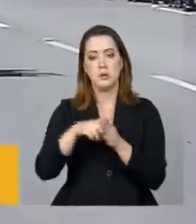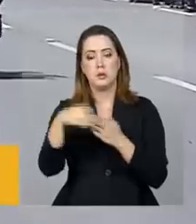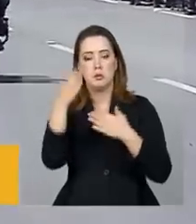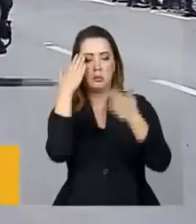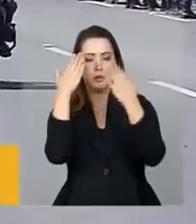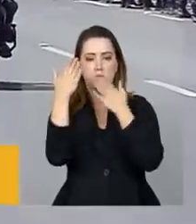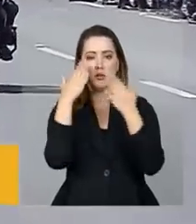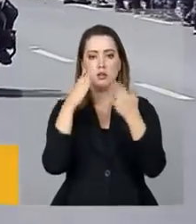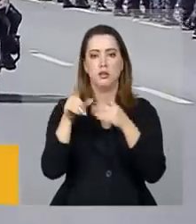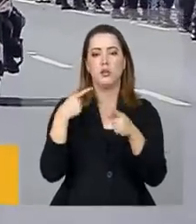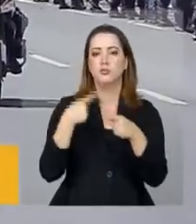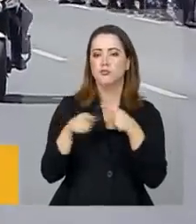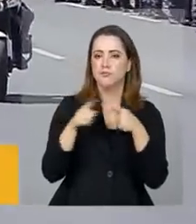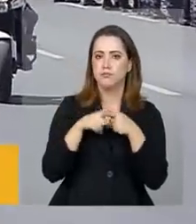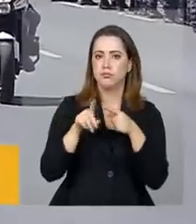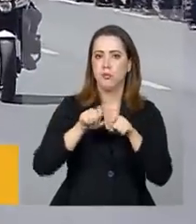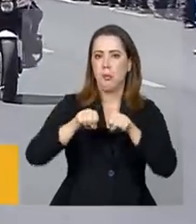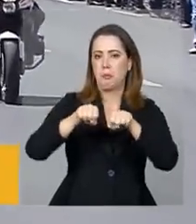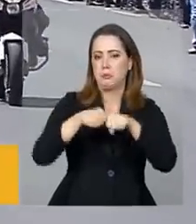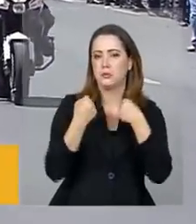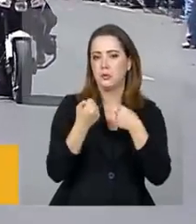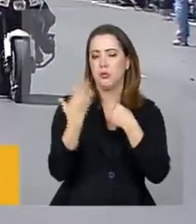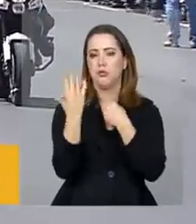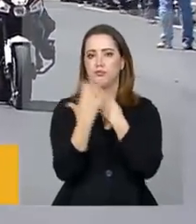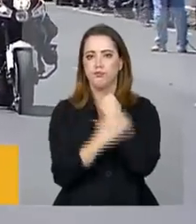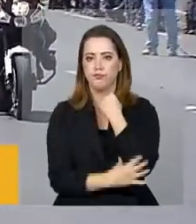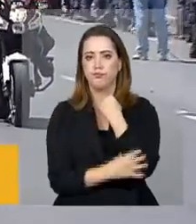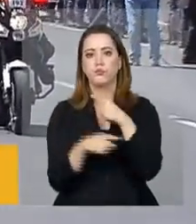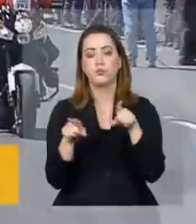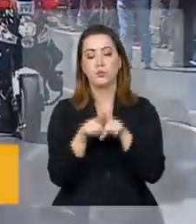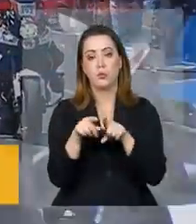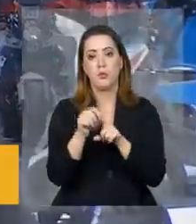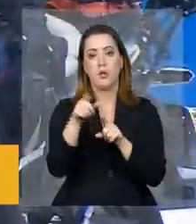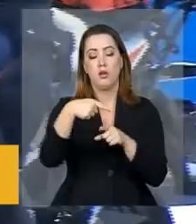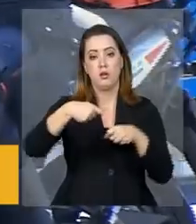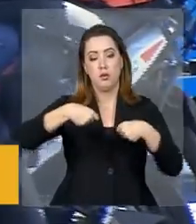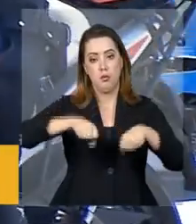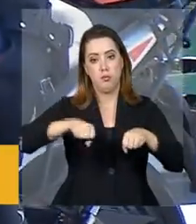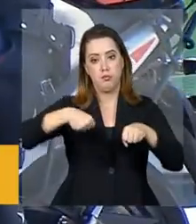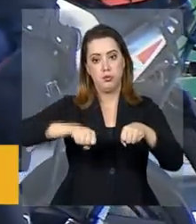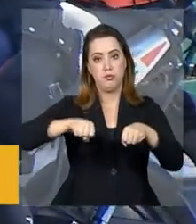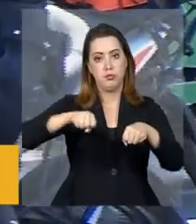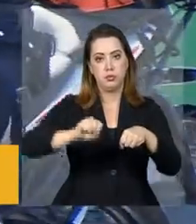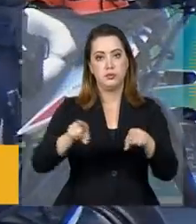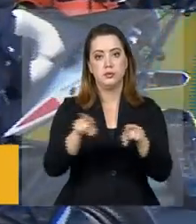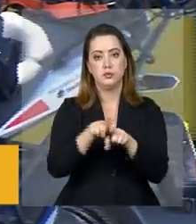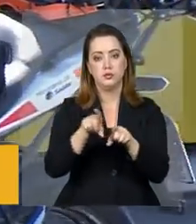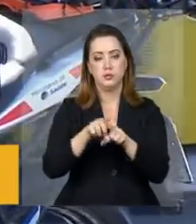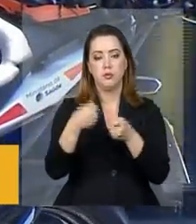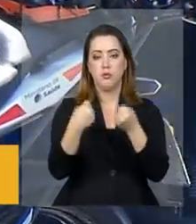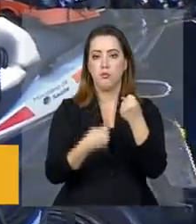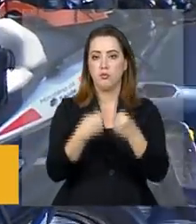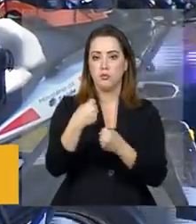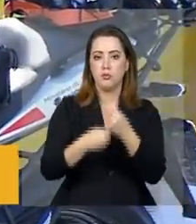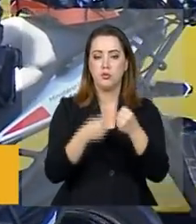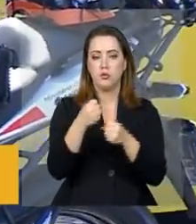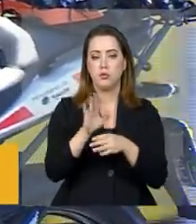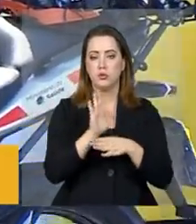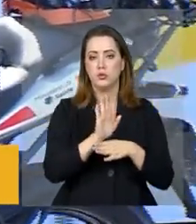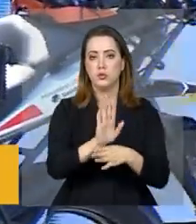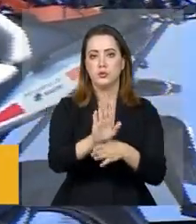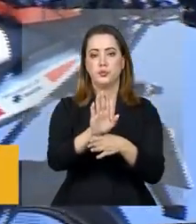traumáticos. É composto por equipes de saúde que atuam em motolâncias, unidades de suporte básico e